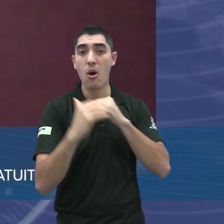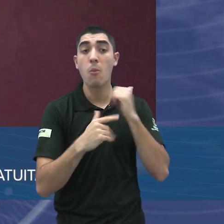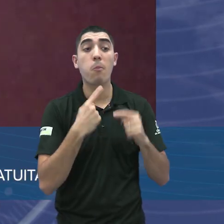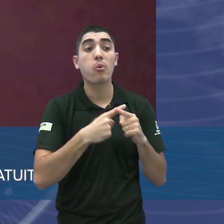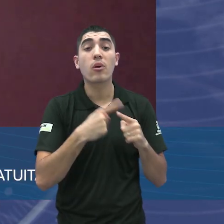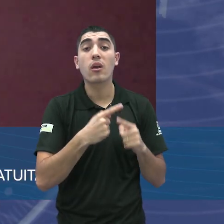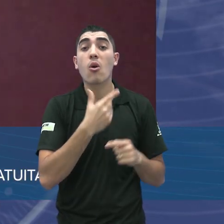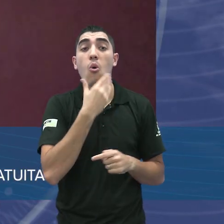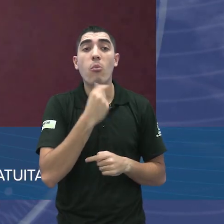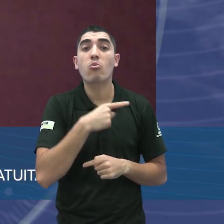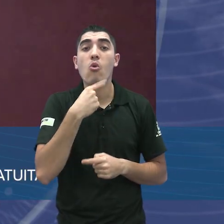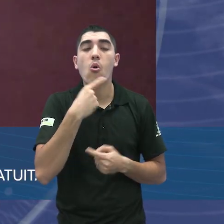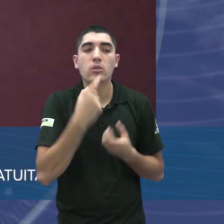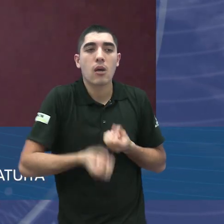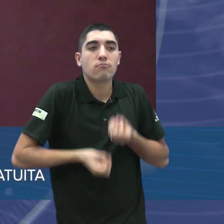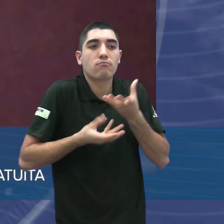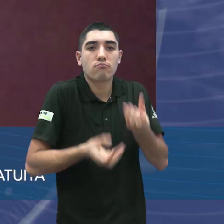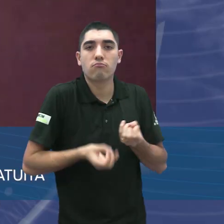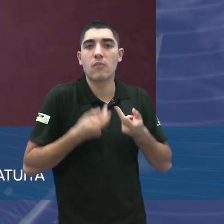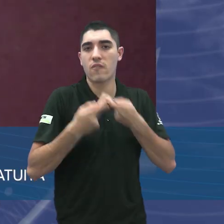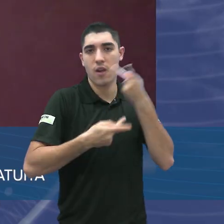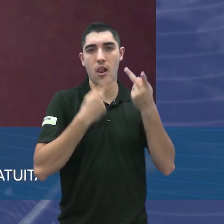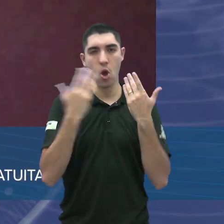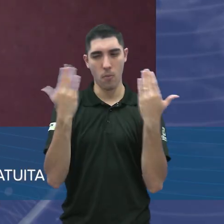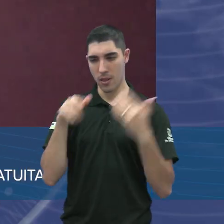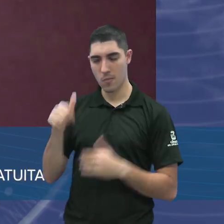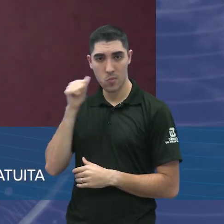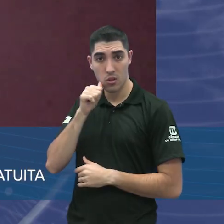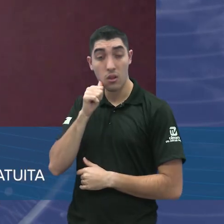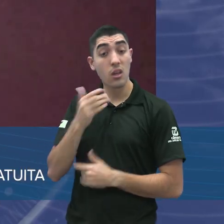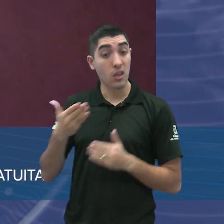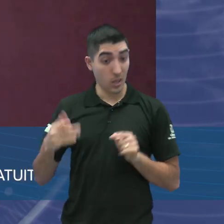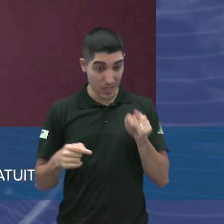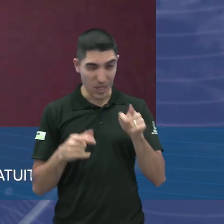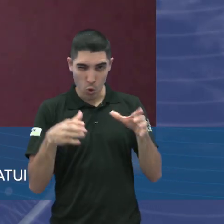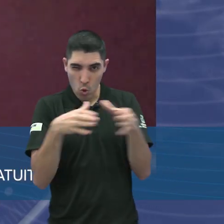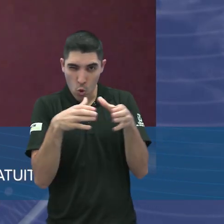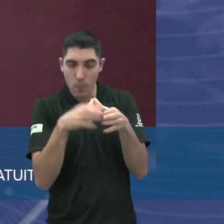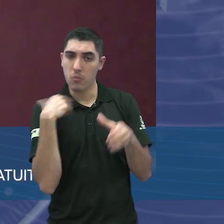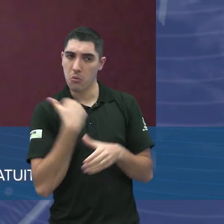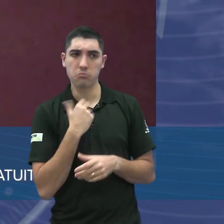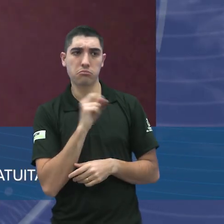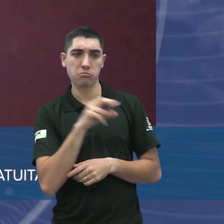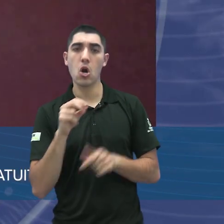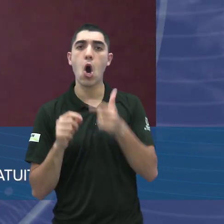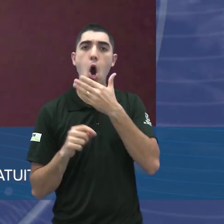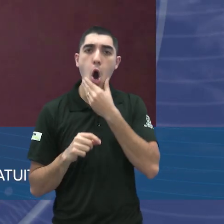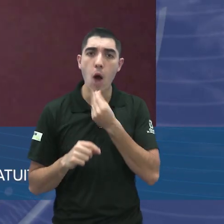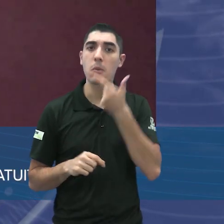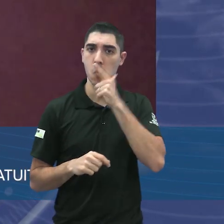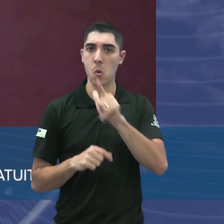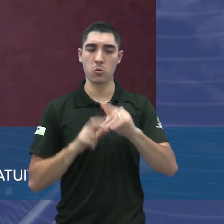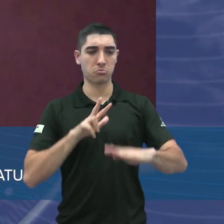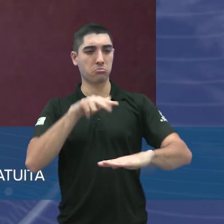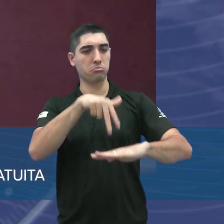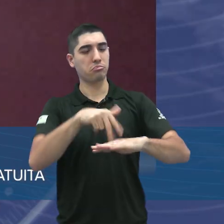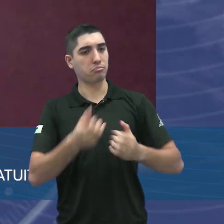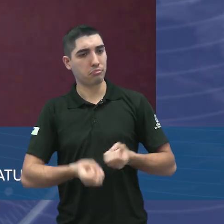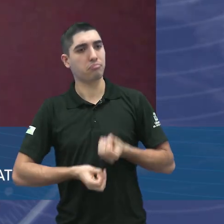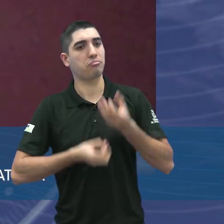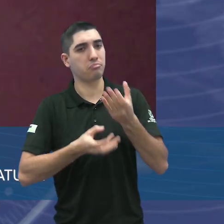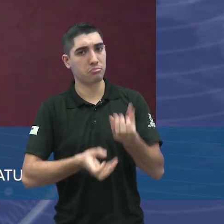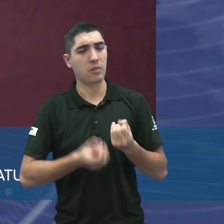sabem falar. Eu acho que é muito bonito aprender, a gente vê no grupo homens aprendendo a falar de sentimento, além de achar que não